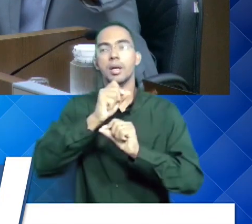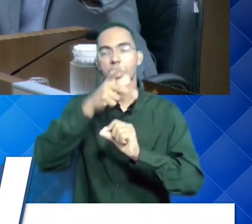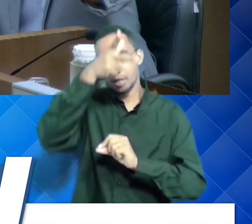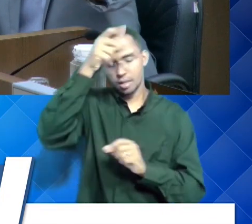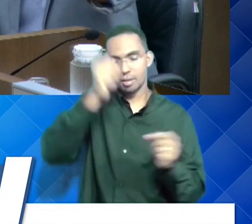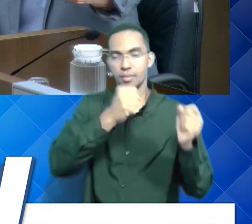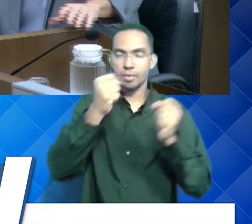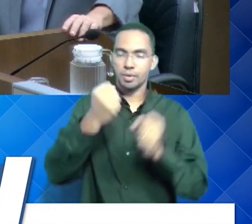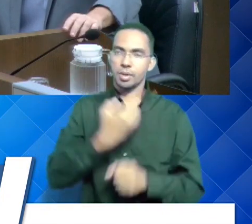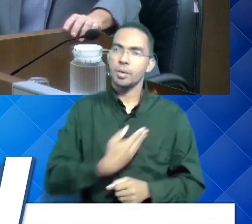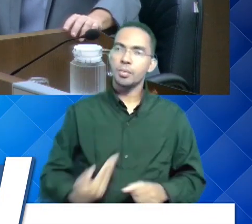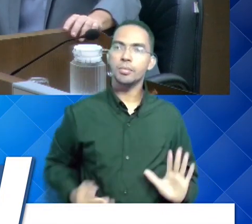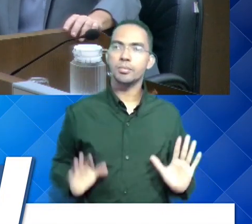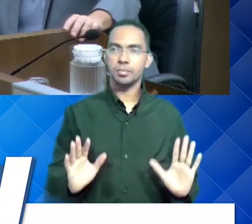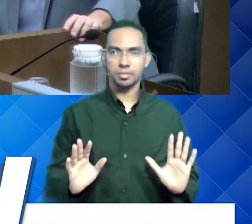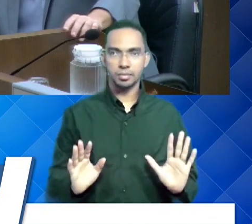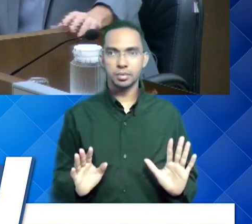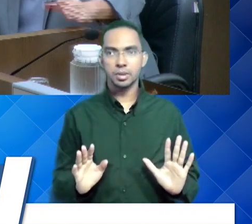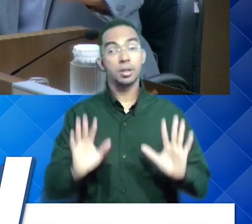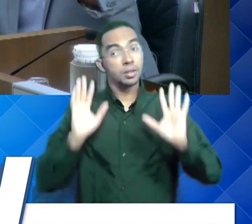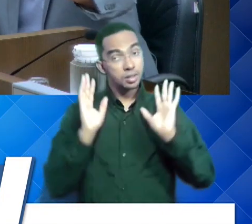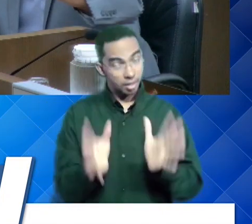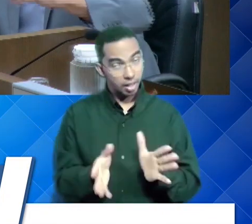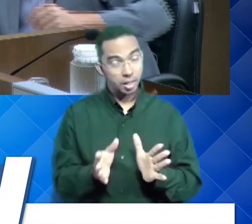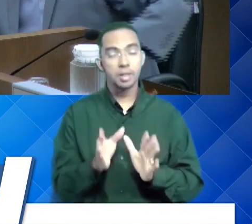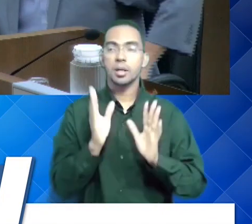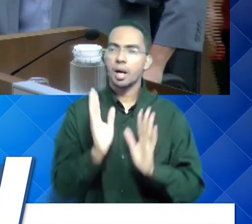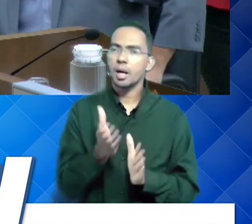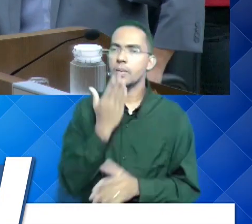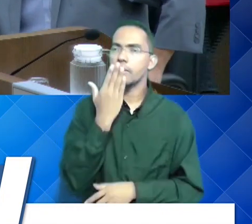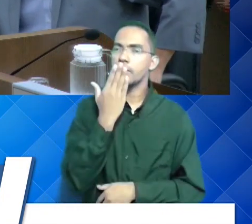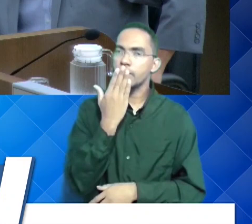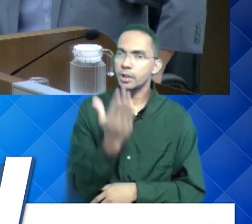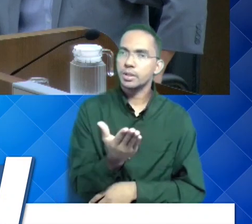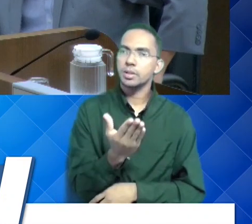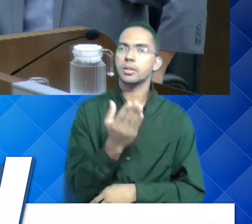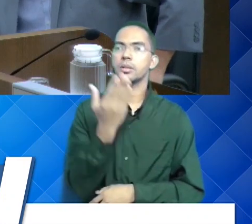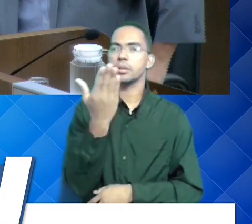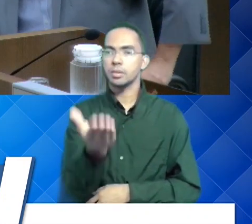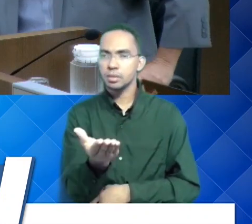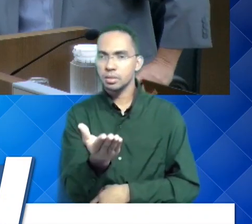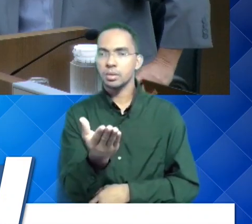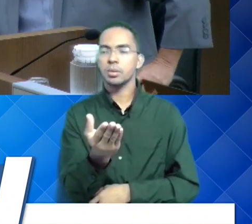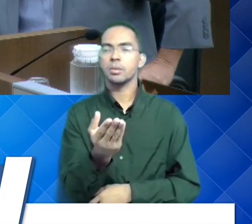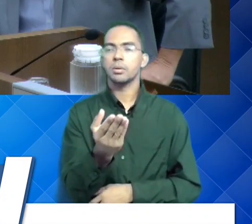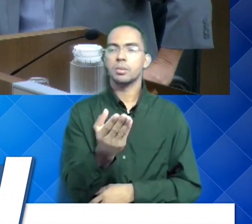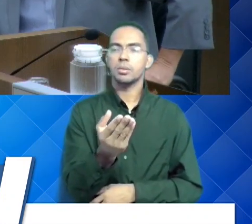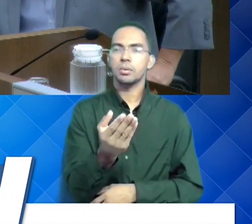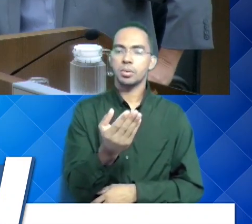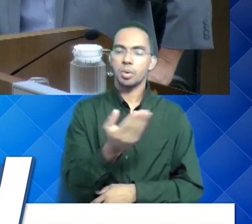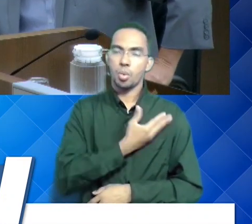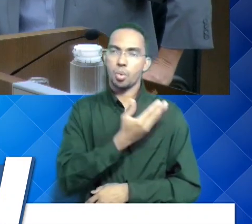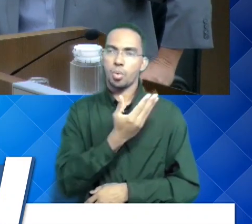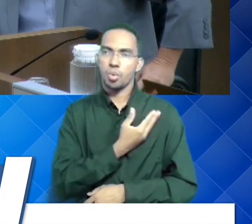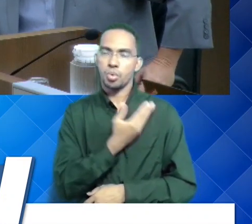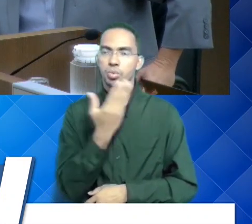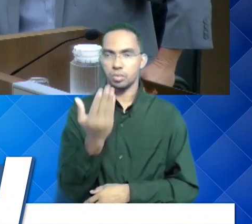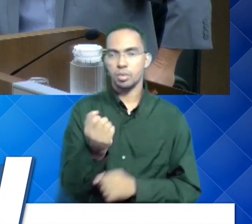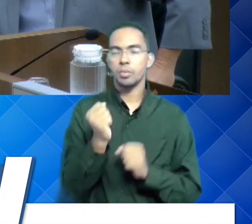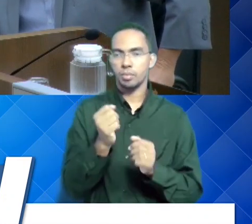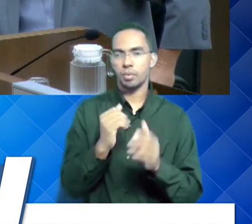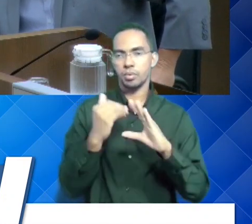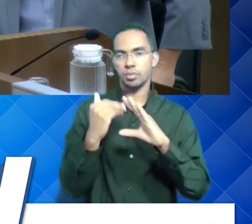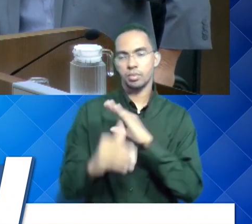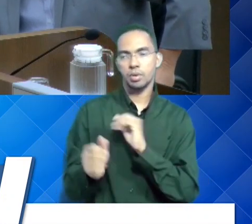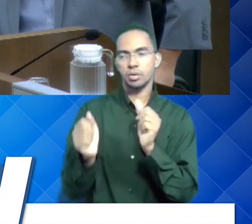E, então, eu queria pedir para o nosso amigo aqui, o Gaúcho, que encaminhasse junto à